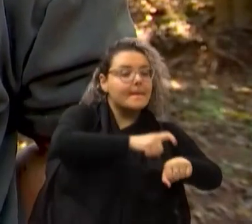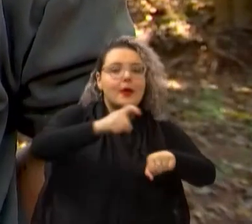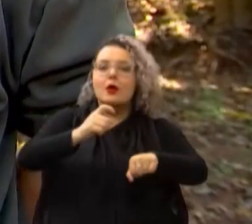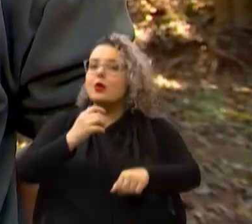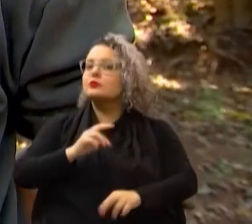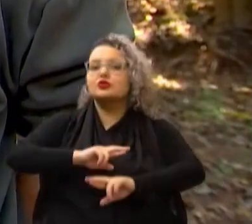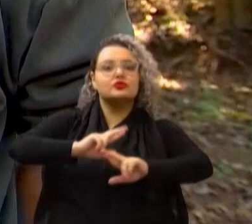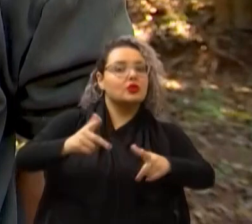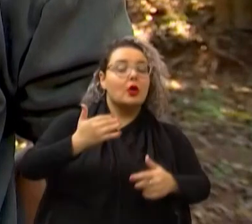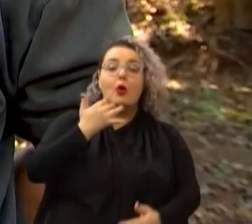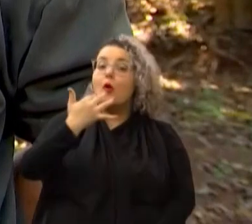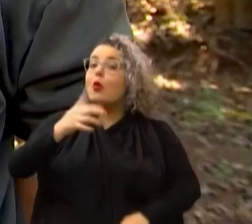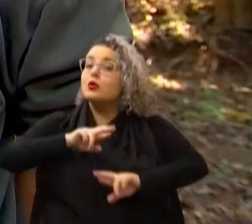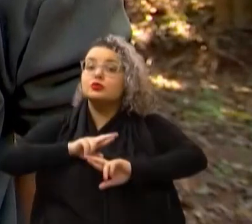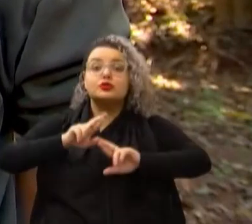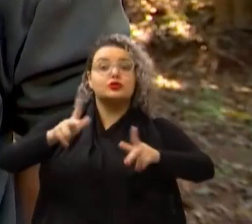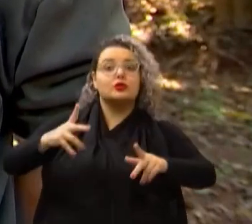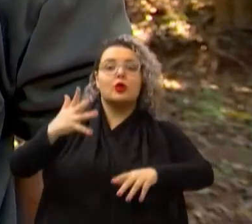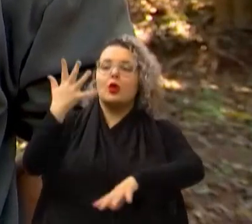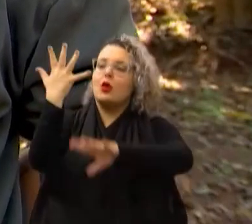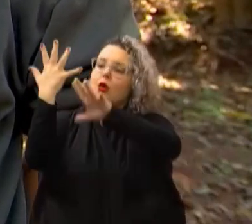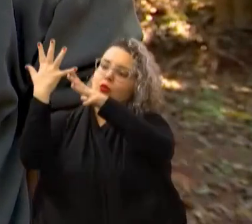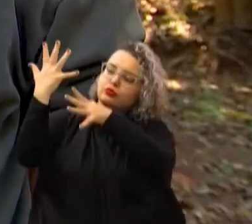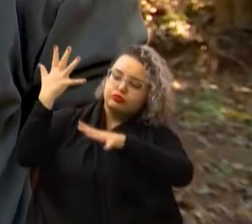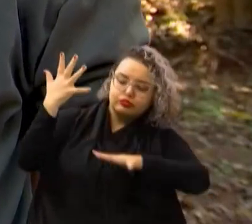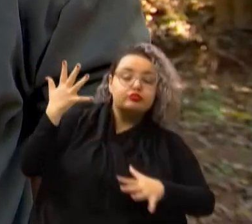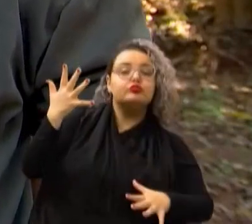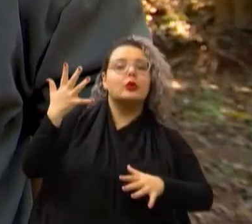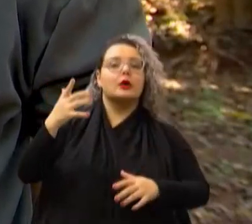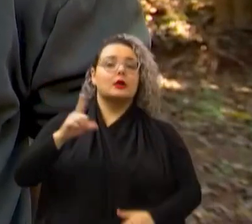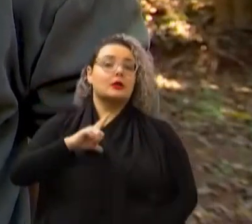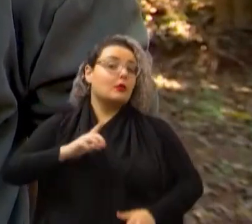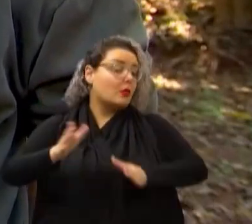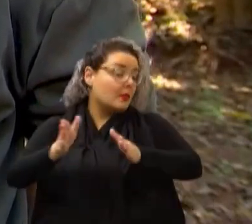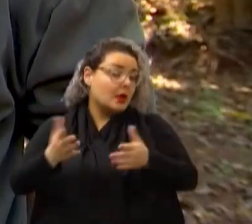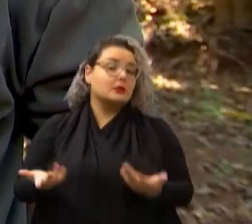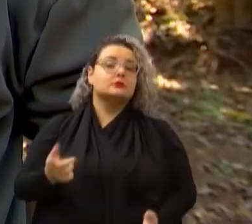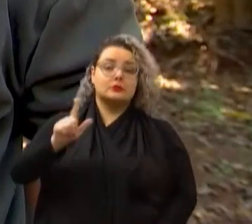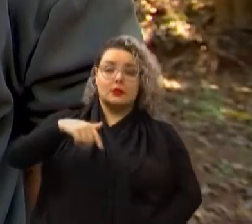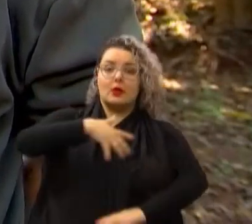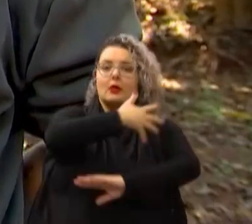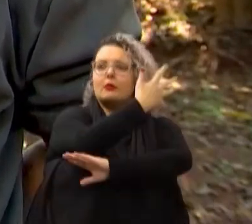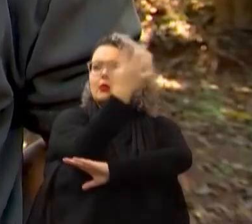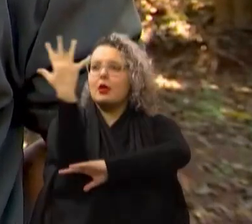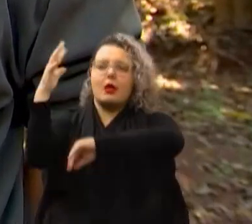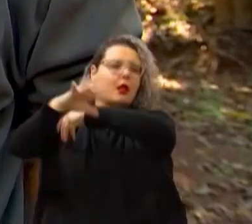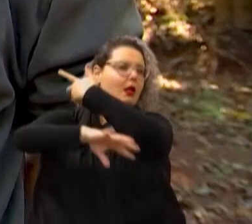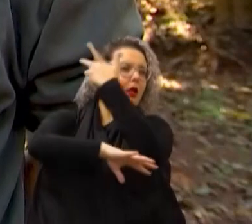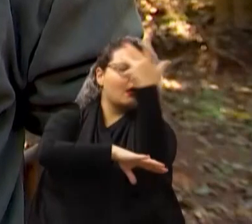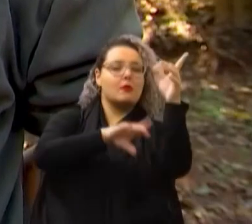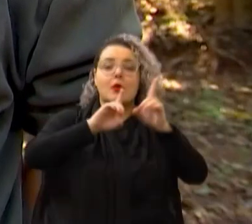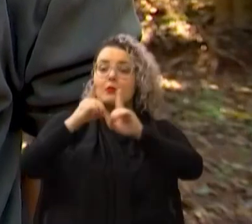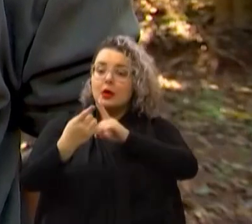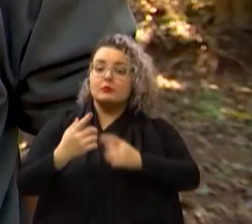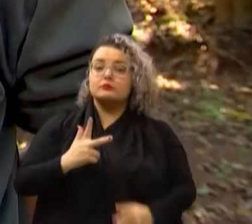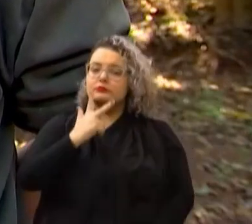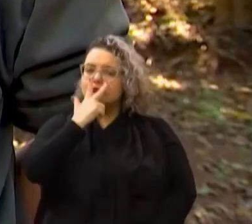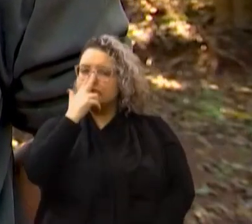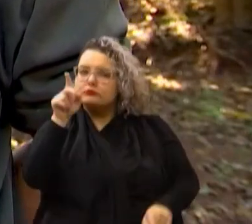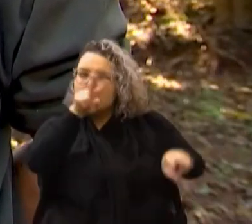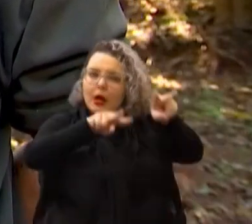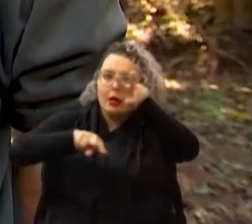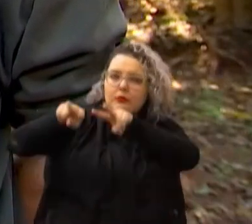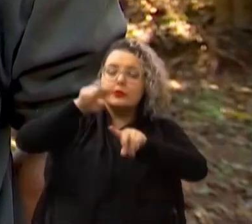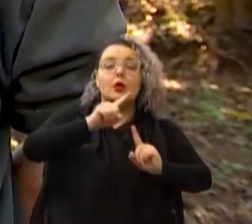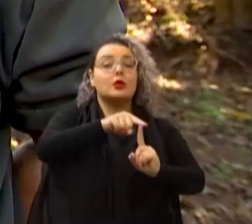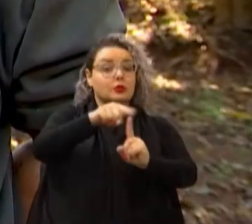ela tem fases diferentes, fases de cores diferentes, tem um período onde tem muitas folhas caídas no chão. Então é uma floresta que tem uma